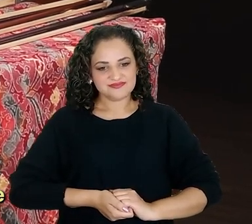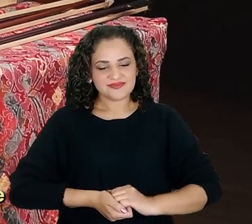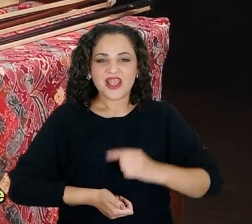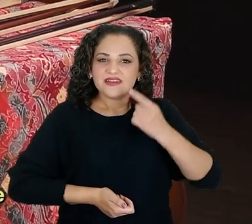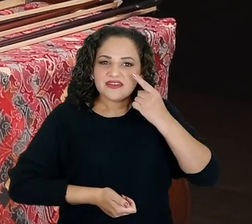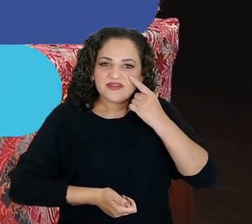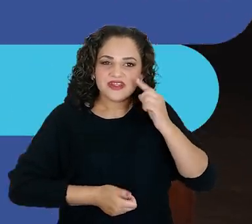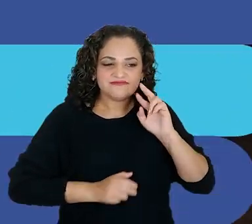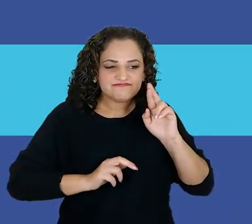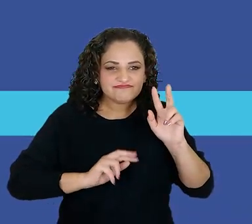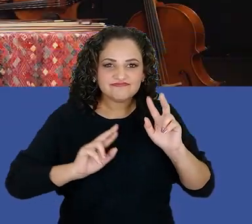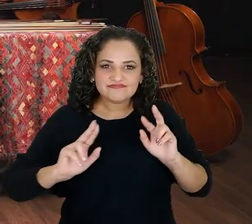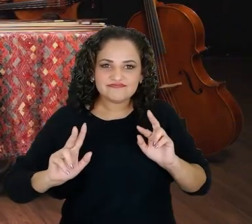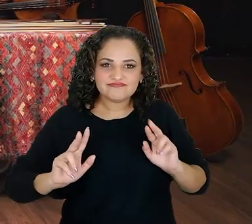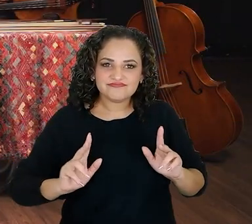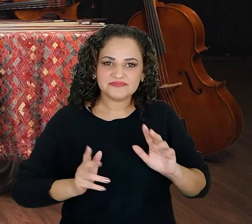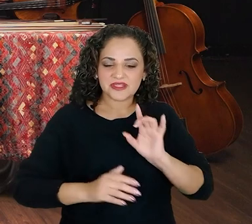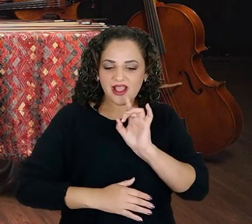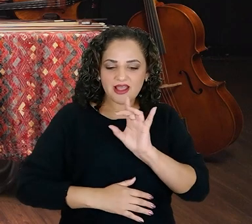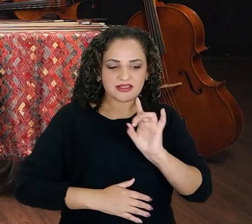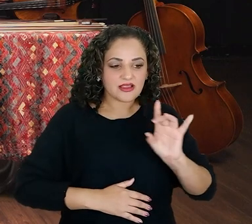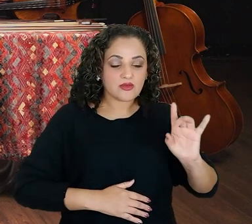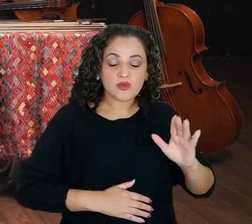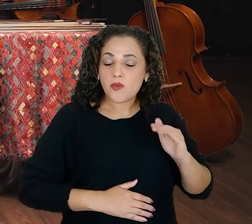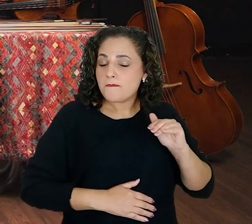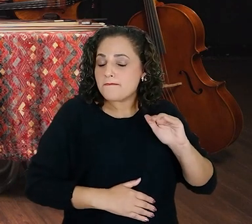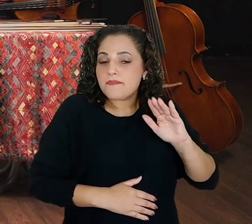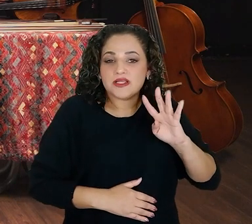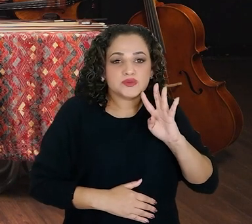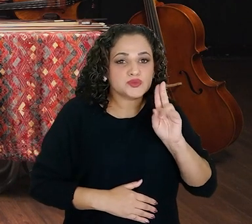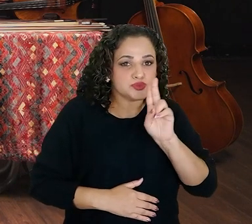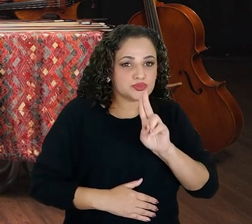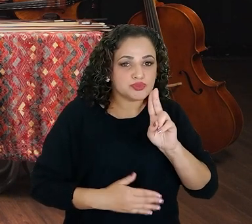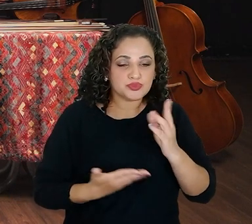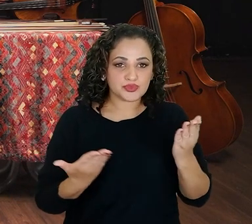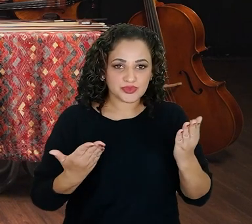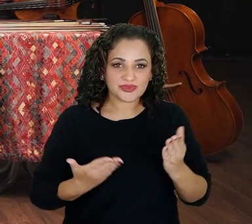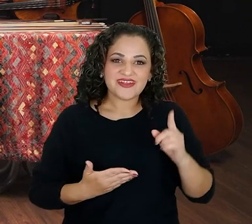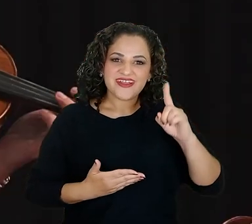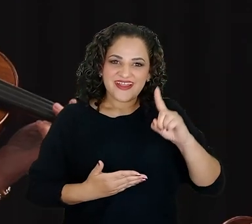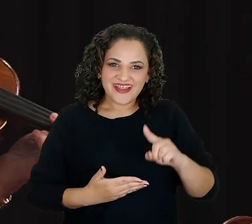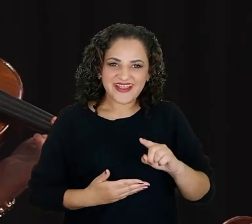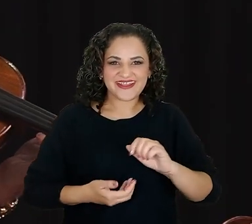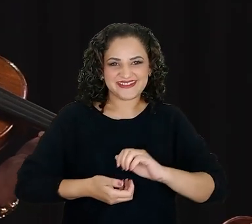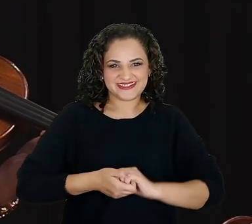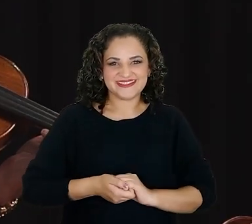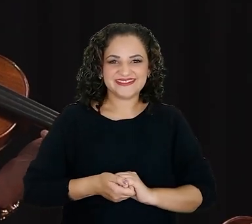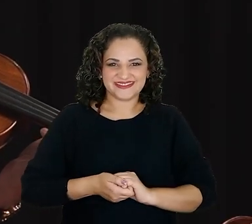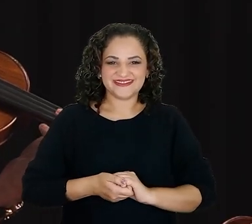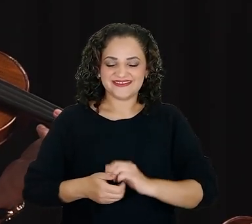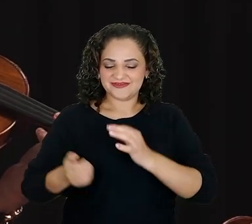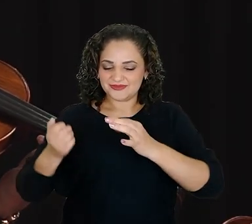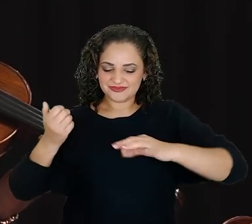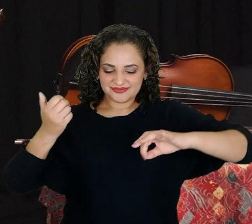um pouco diferente e o instrumento mais conhecido que a gente usa hoje em dia é o violino